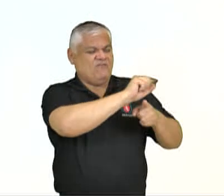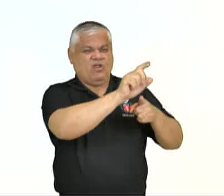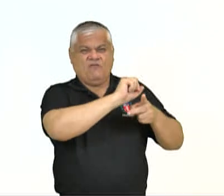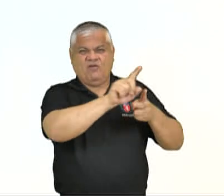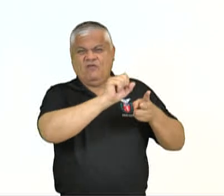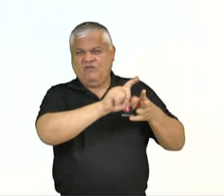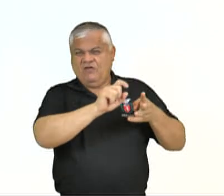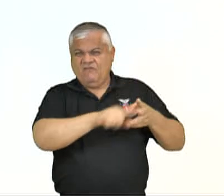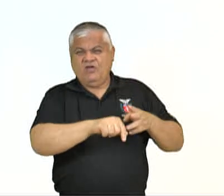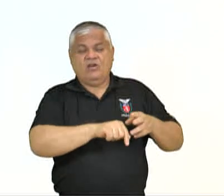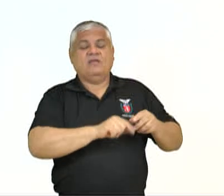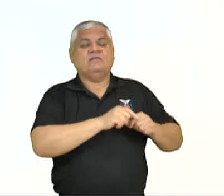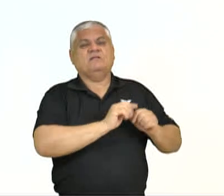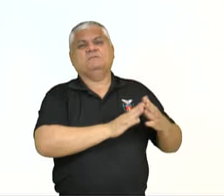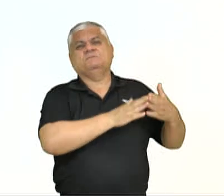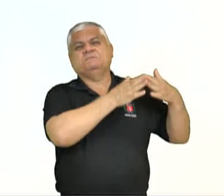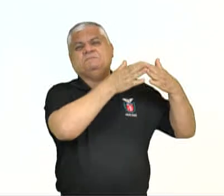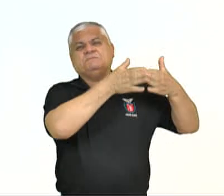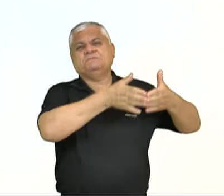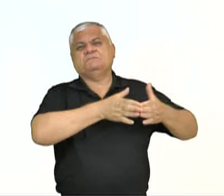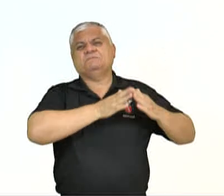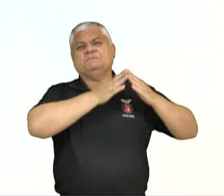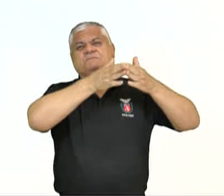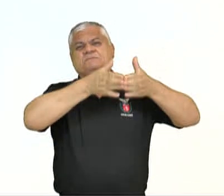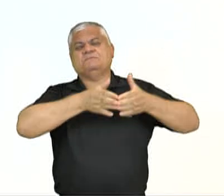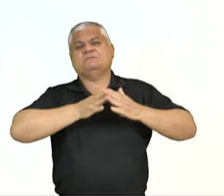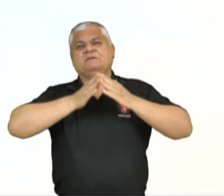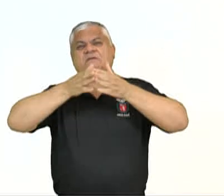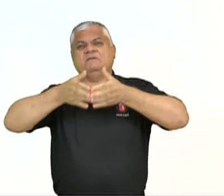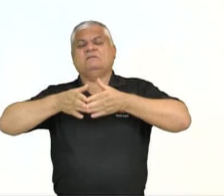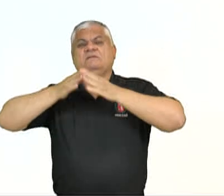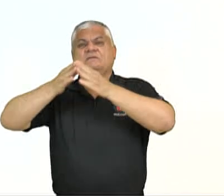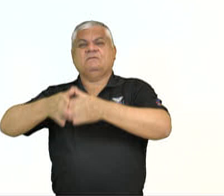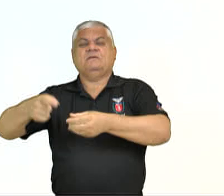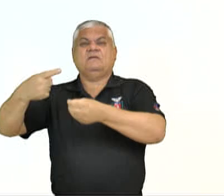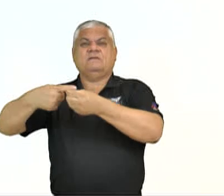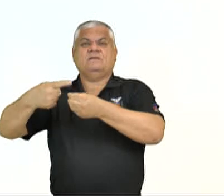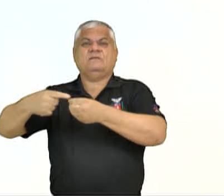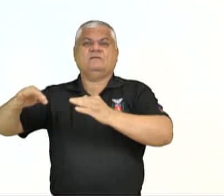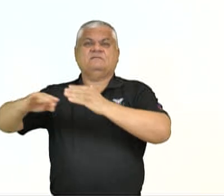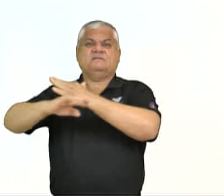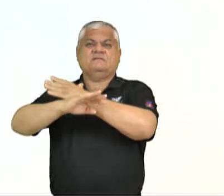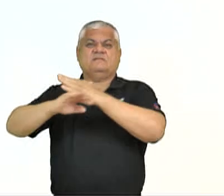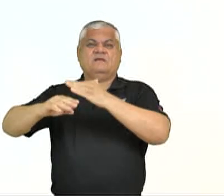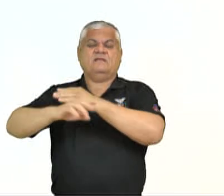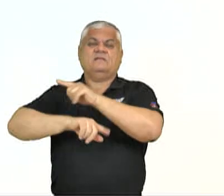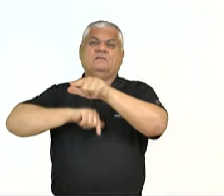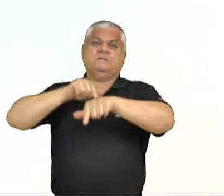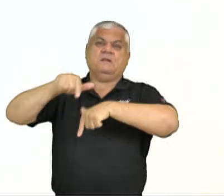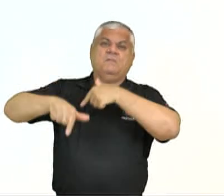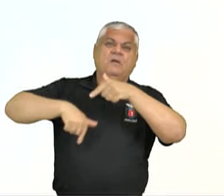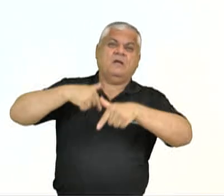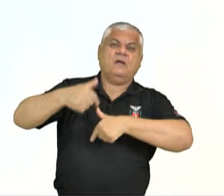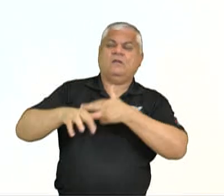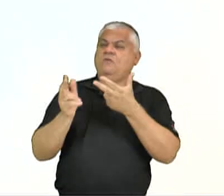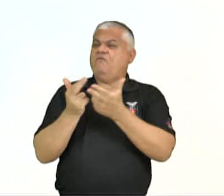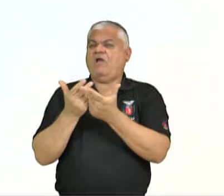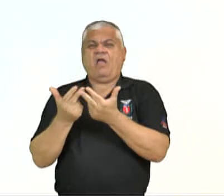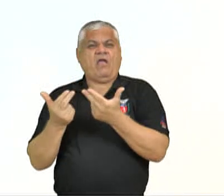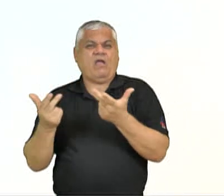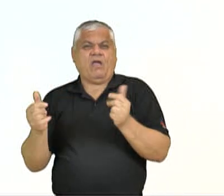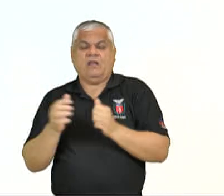os trabalhadores migram para as cidades, né? Lá eles efetuaram diversos trabalhos, porém não havia